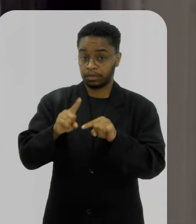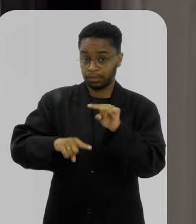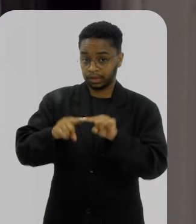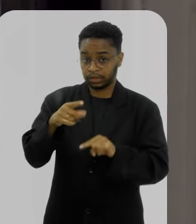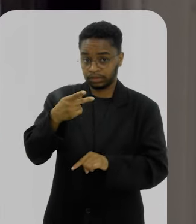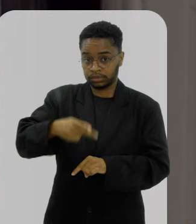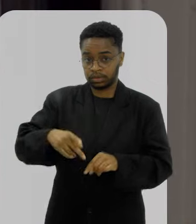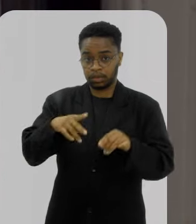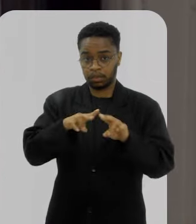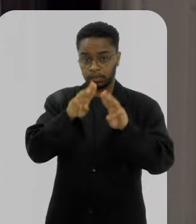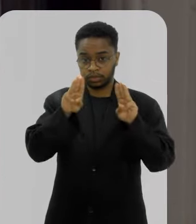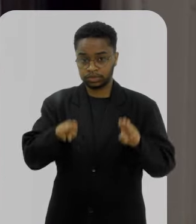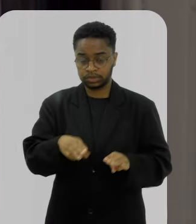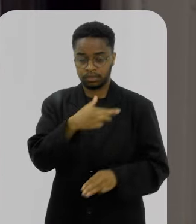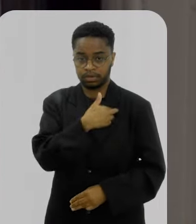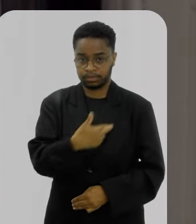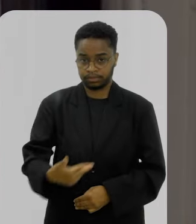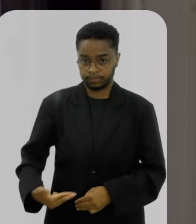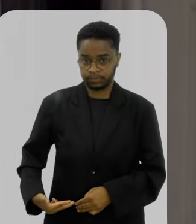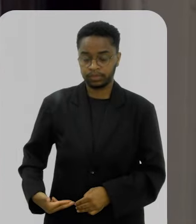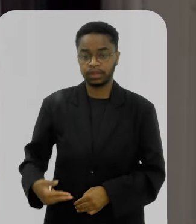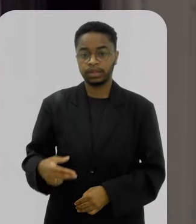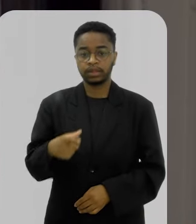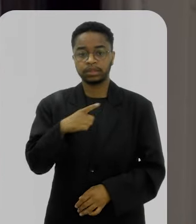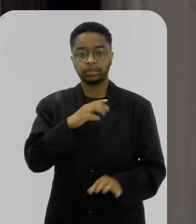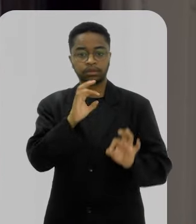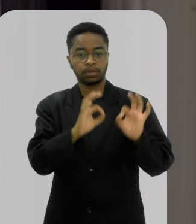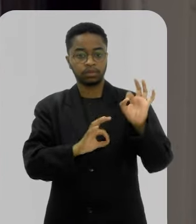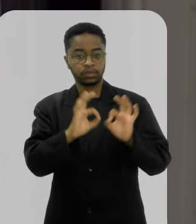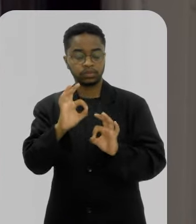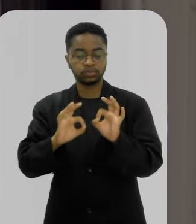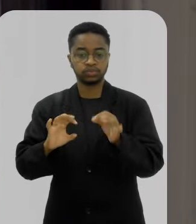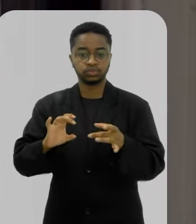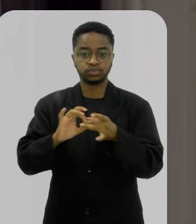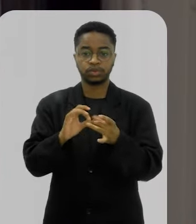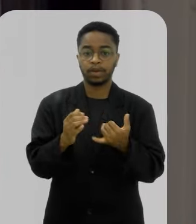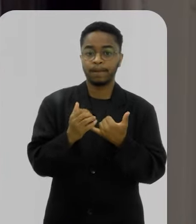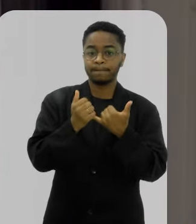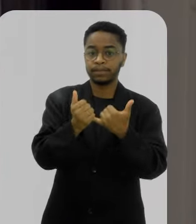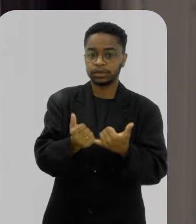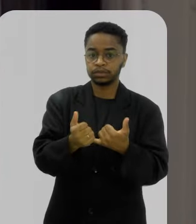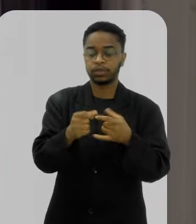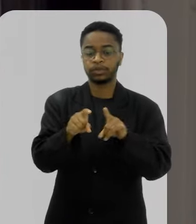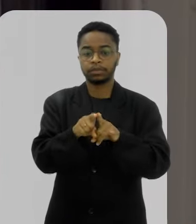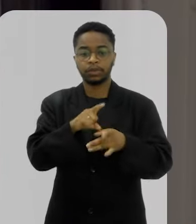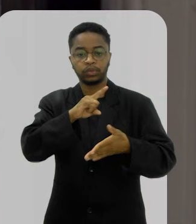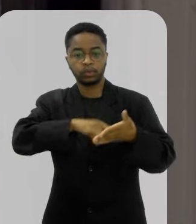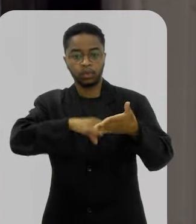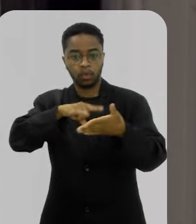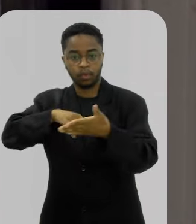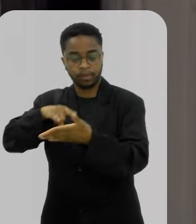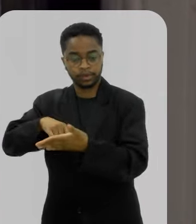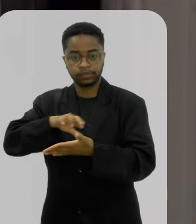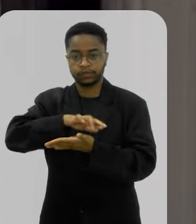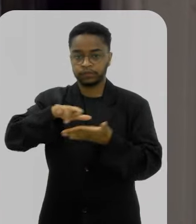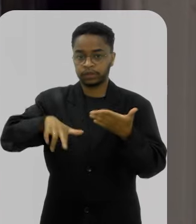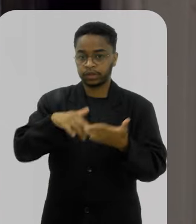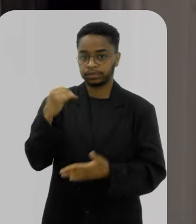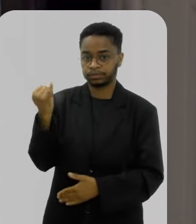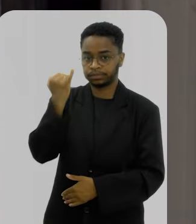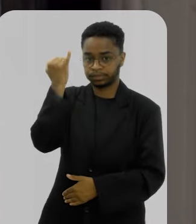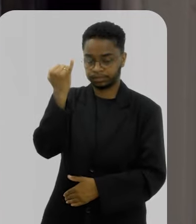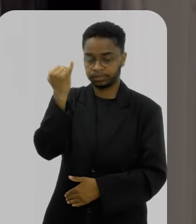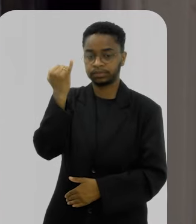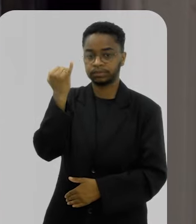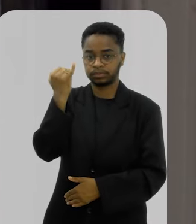O acervo do Museu da República é constituído por patrimônios, por documentos que